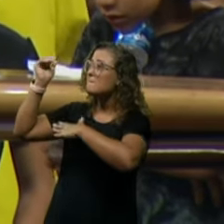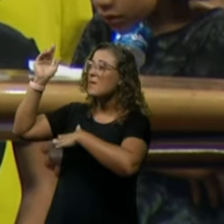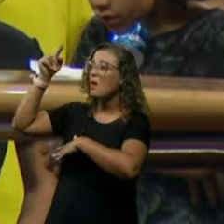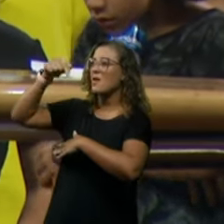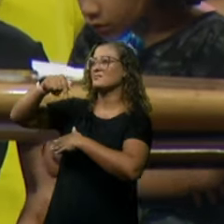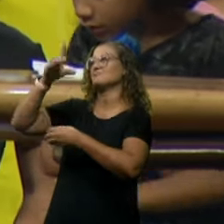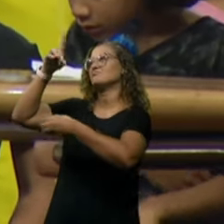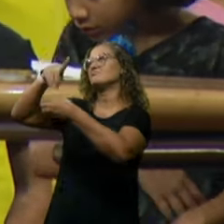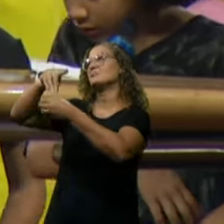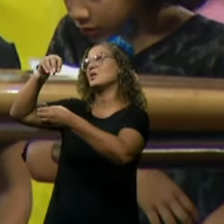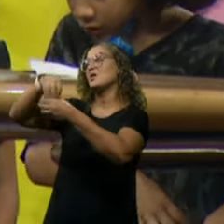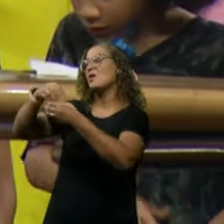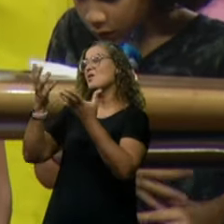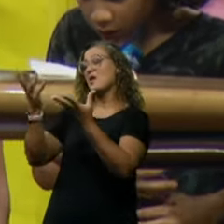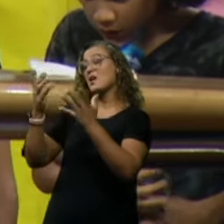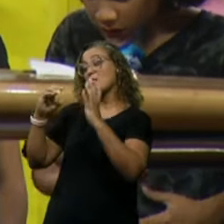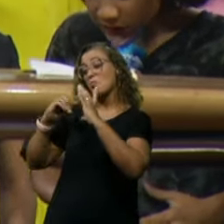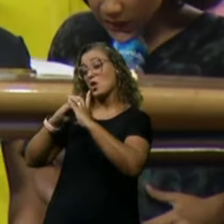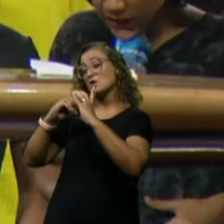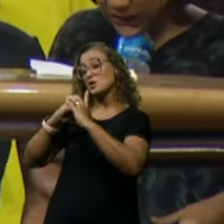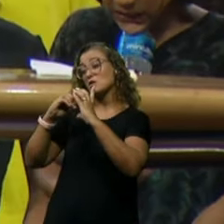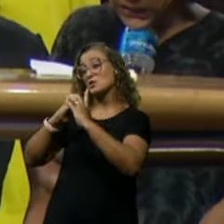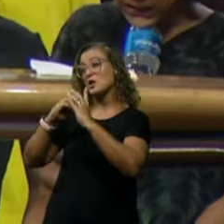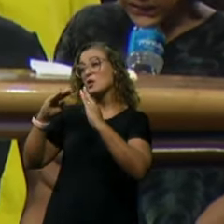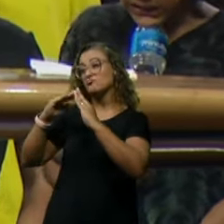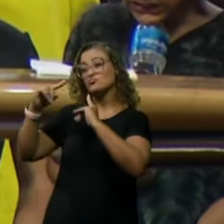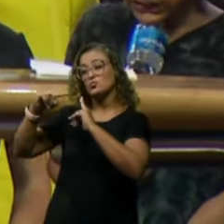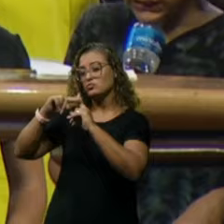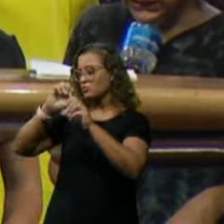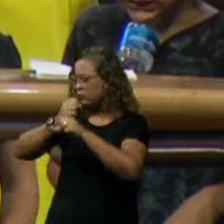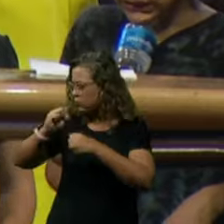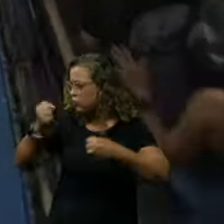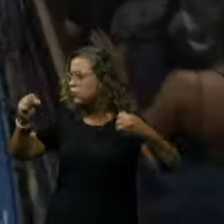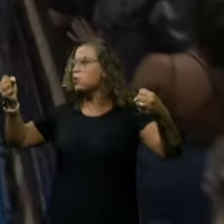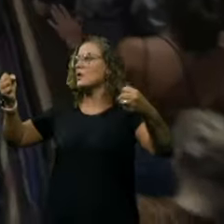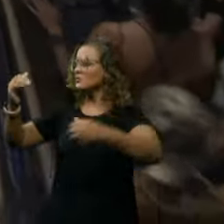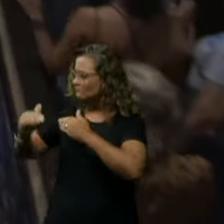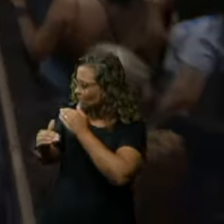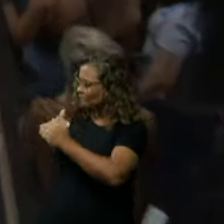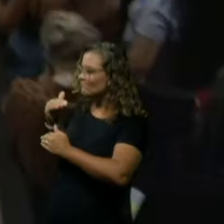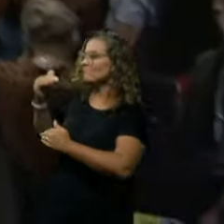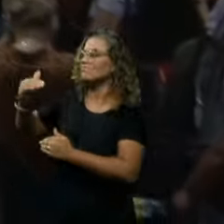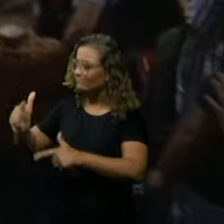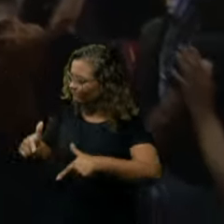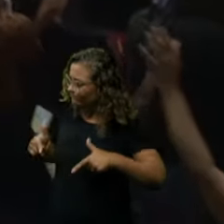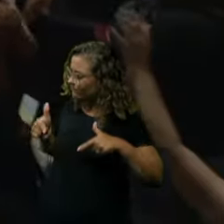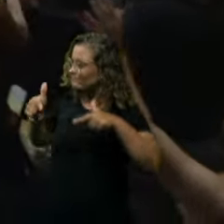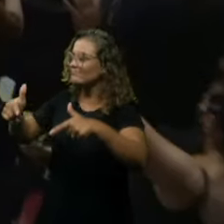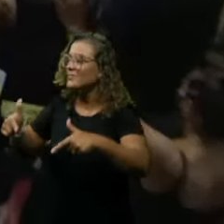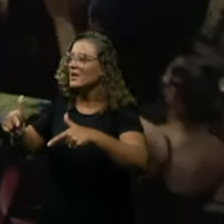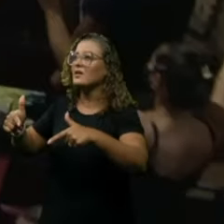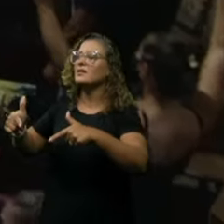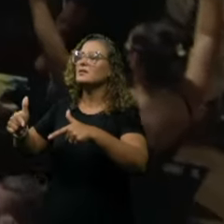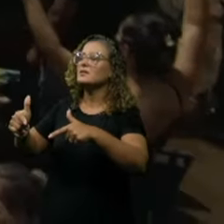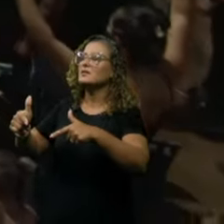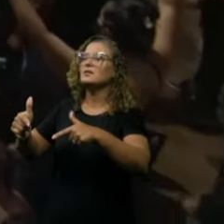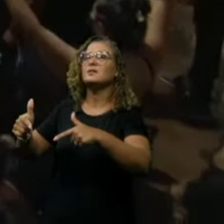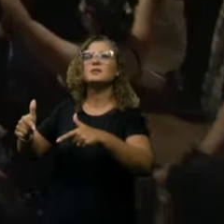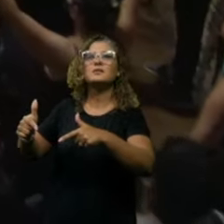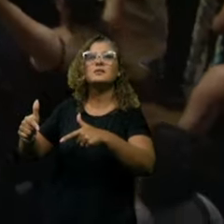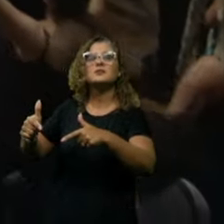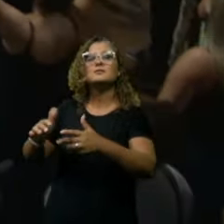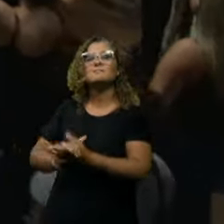porque nós queremos ser uma igreja que Avança continuar sendo essa igreja que Avança senhor cortando a cabeça